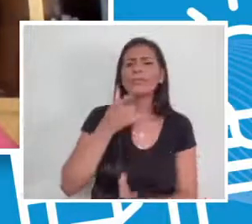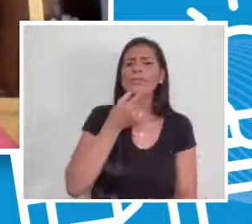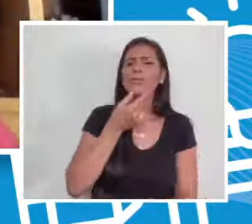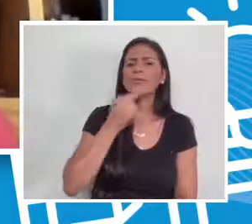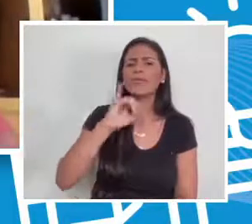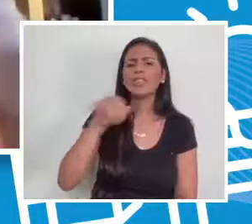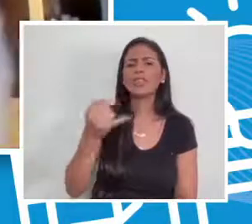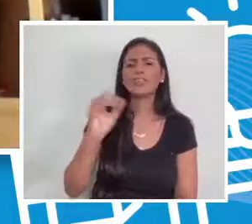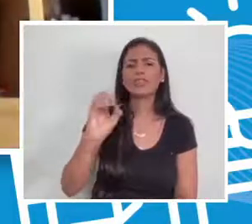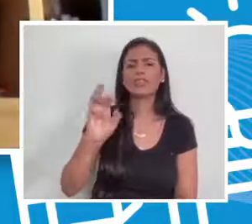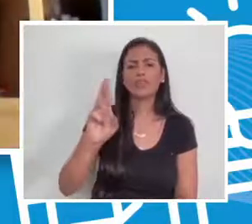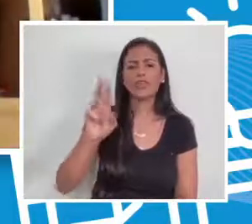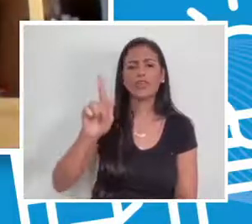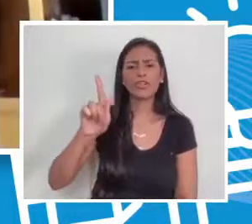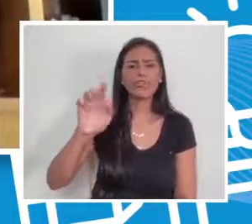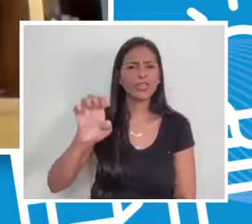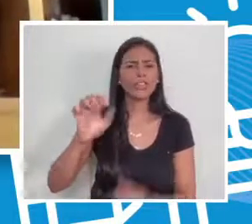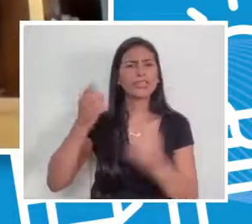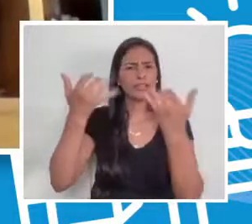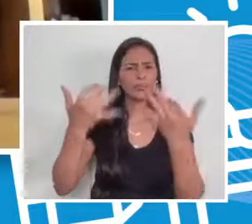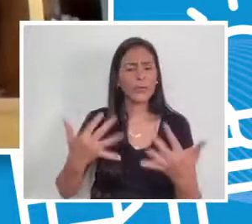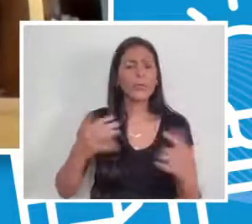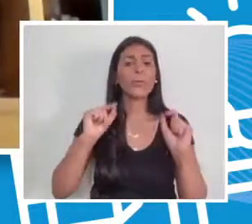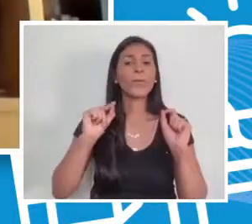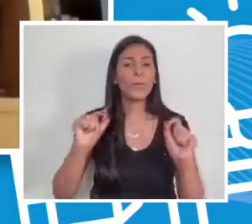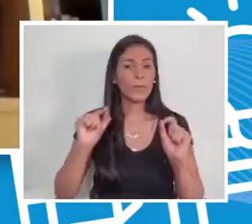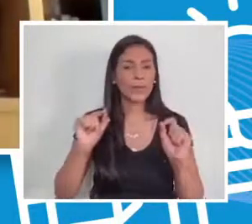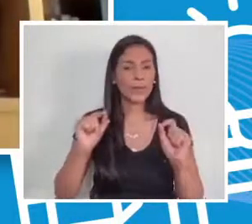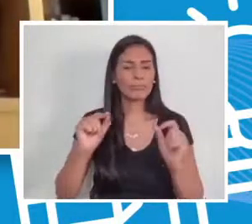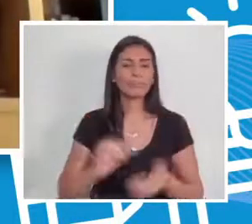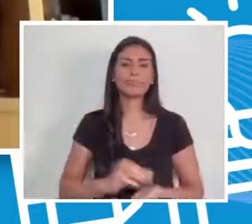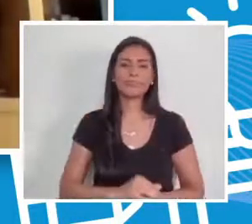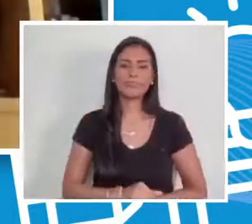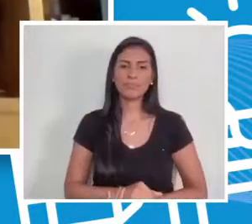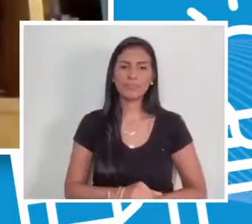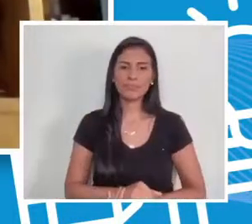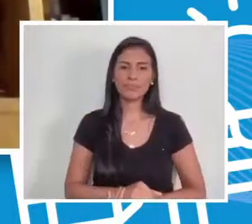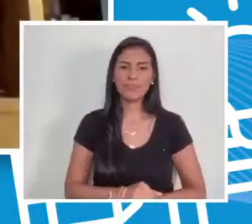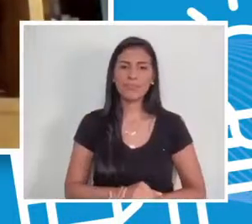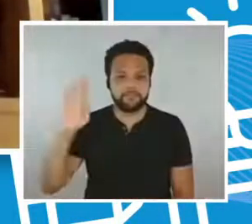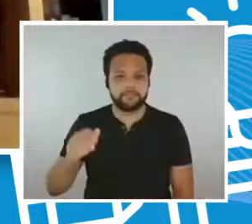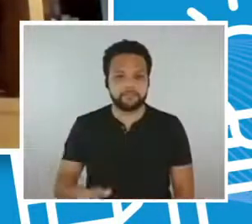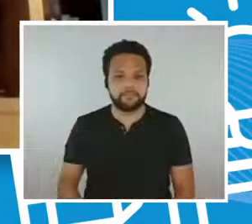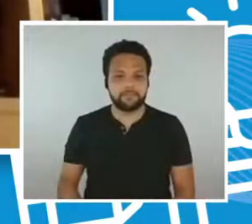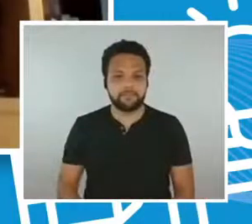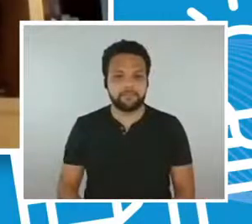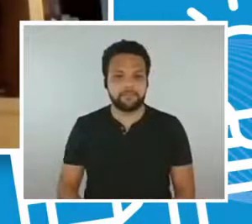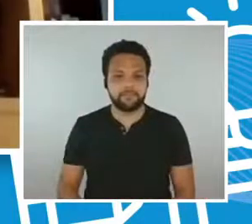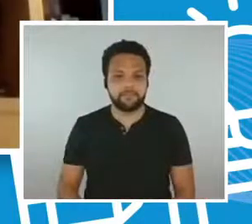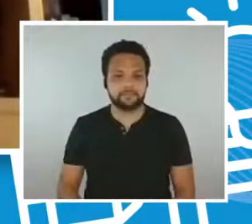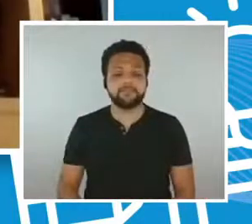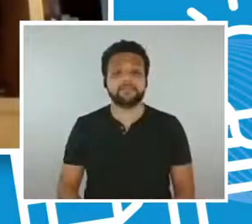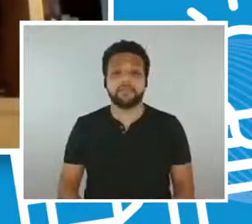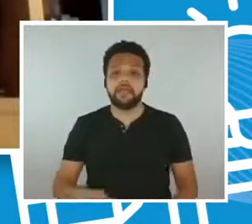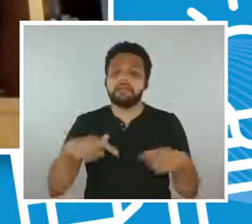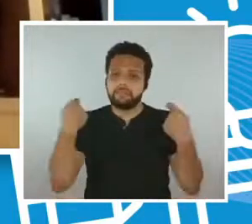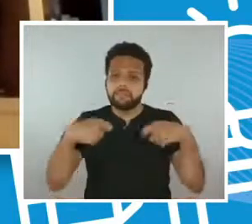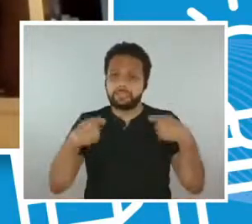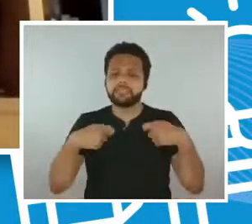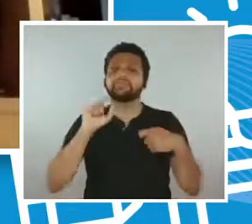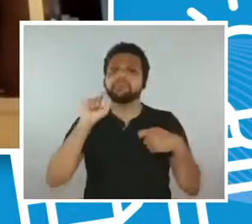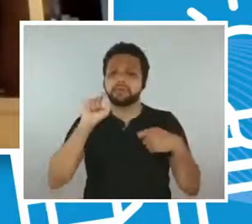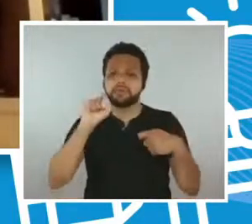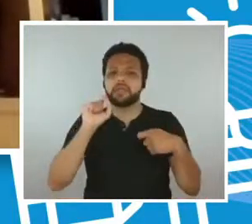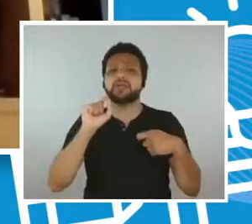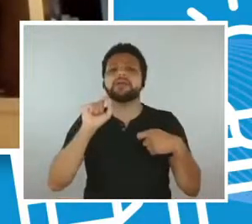dele, mostrando o seguinte: é preciso uma coerência sistêmica, né? Você precisa saber o que você